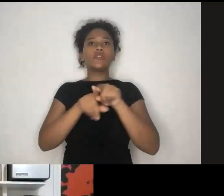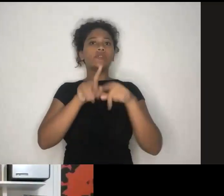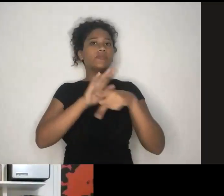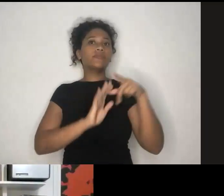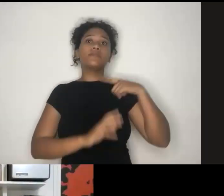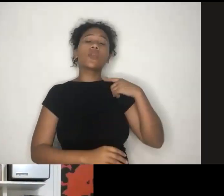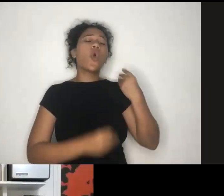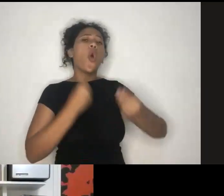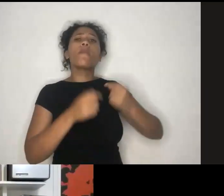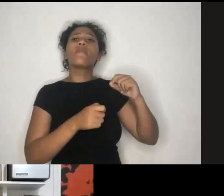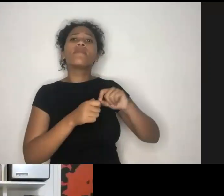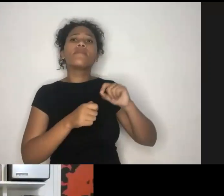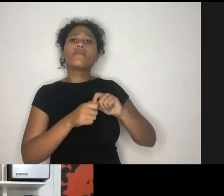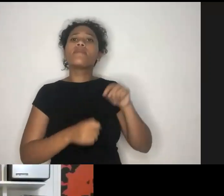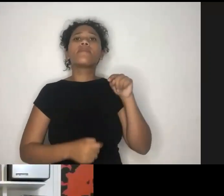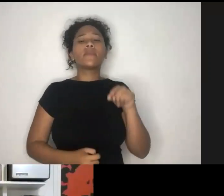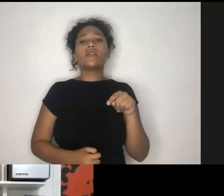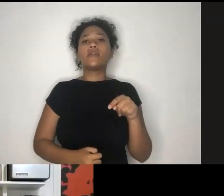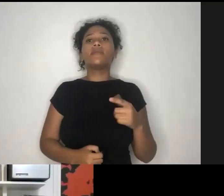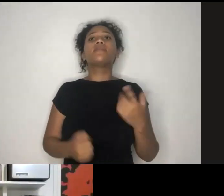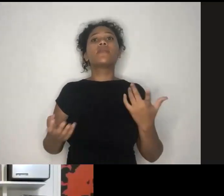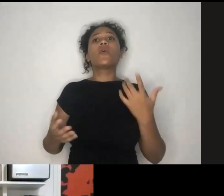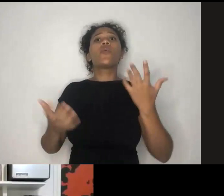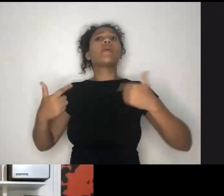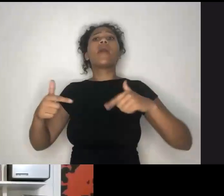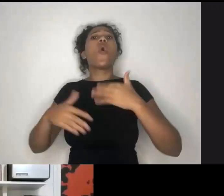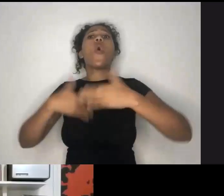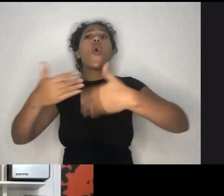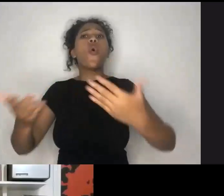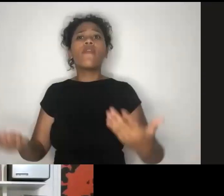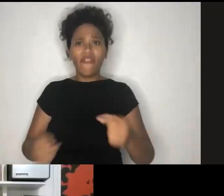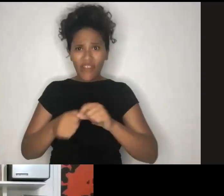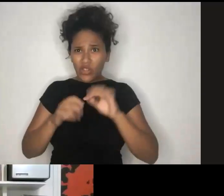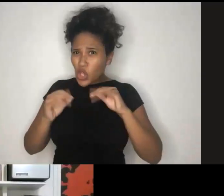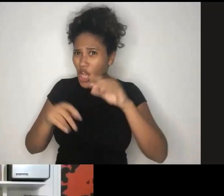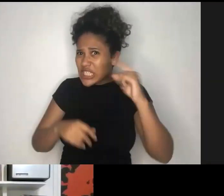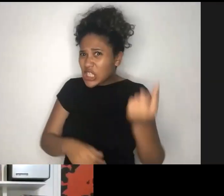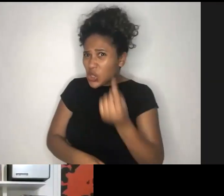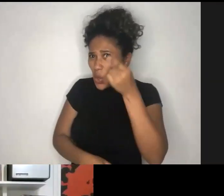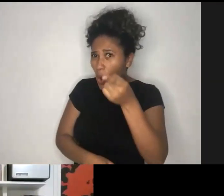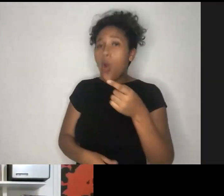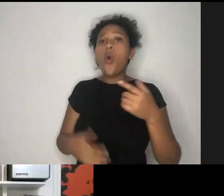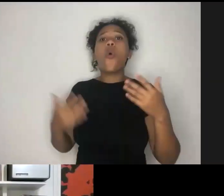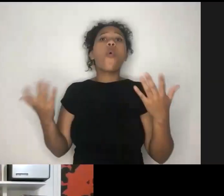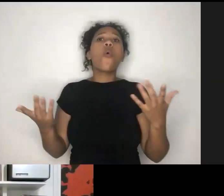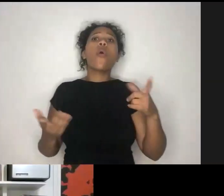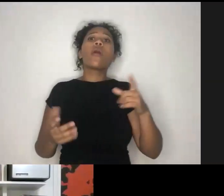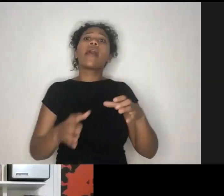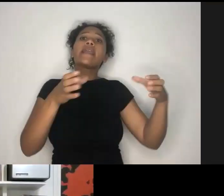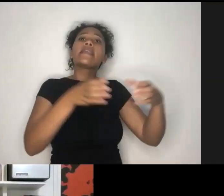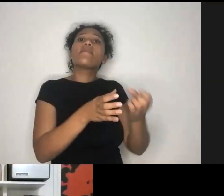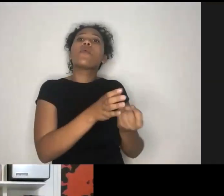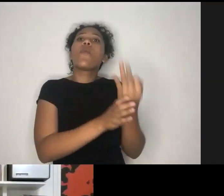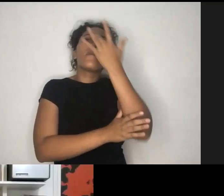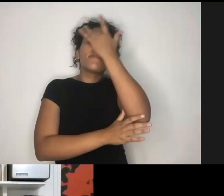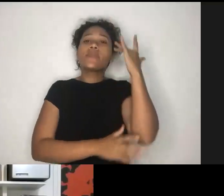é feita essa construção e desenvolvimento no trabalho você faz tudo sozinho Qual o tamanho das equipes como fica a saúde mental